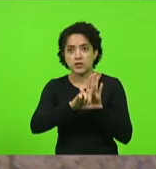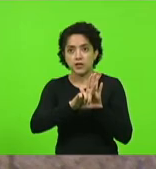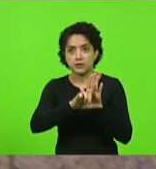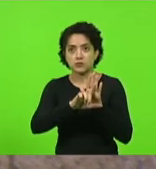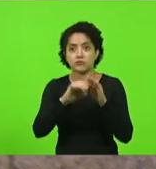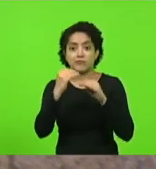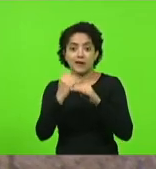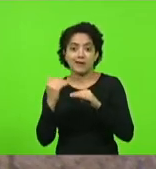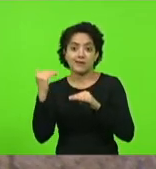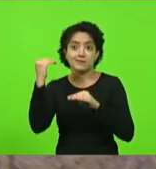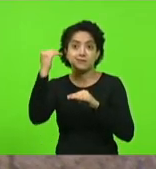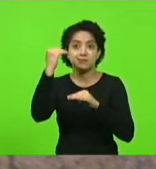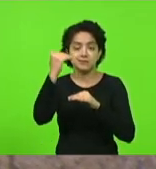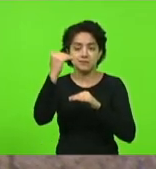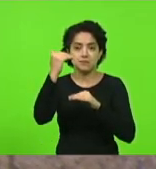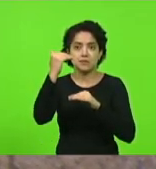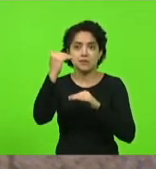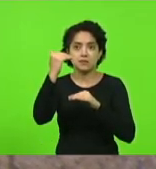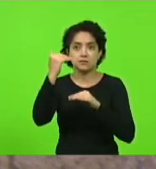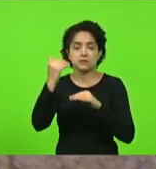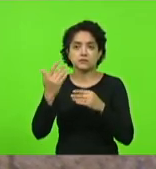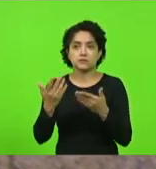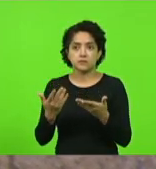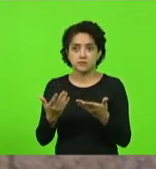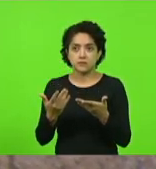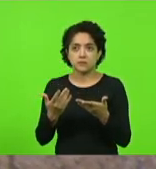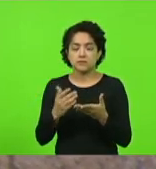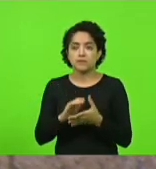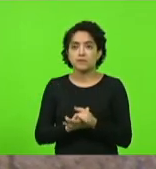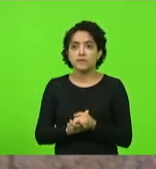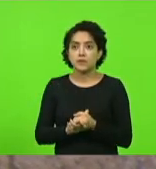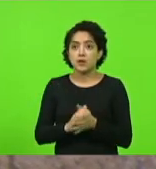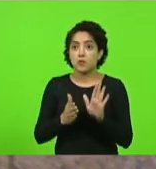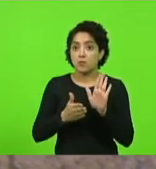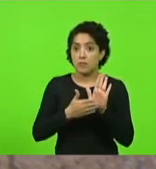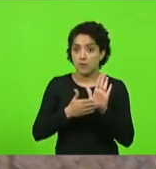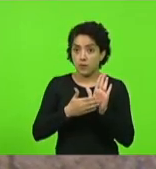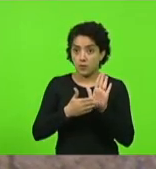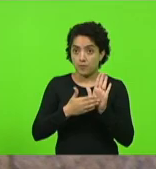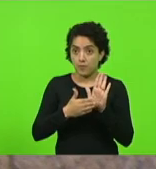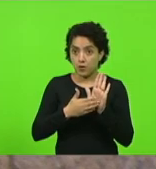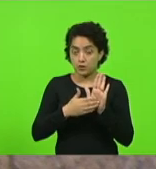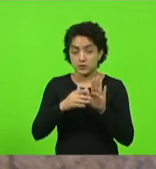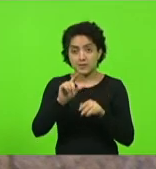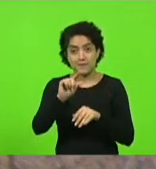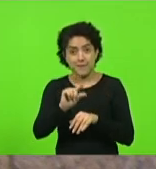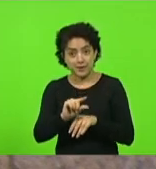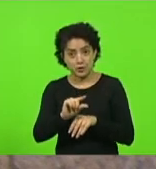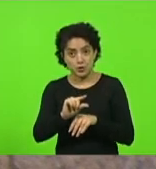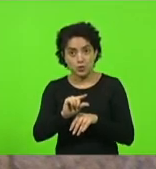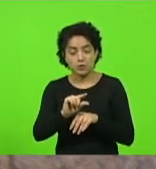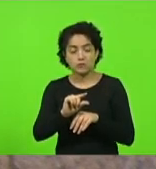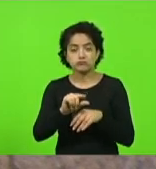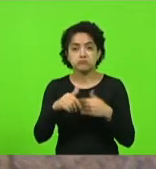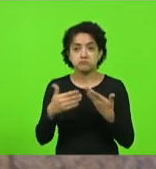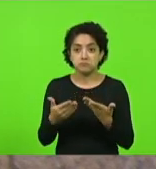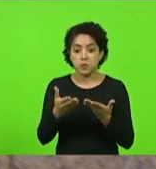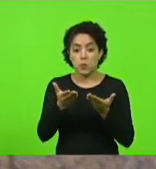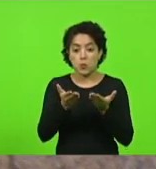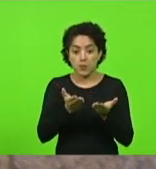acima de se ele está dando uma proposta menor numa